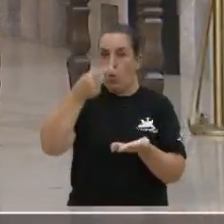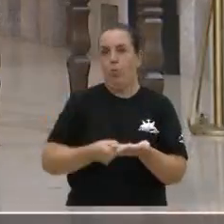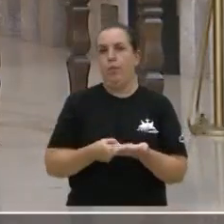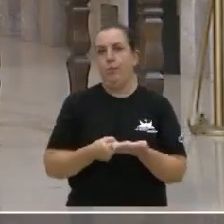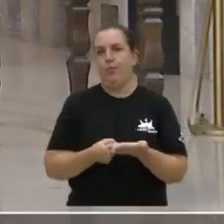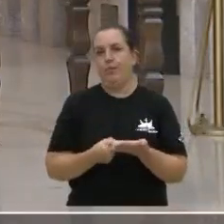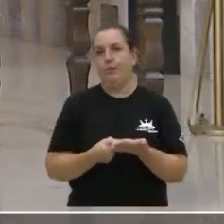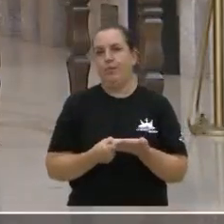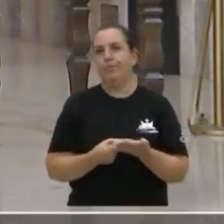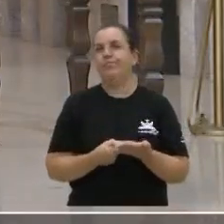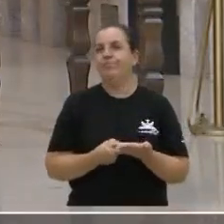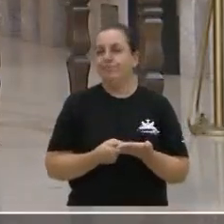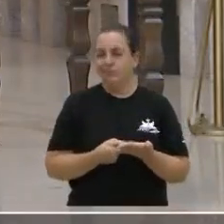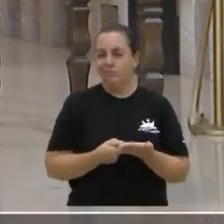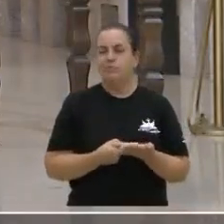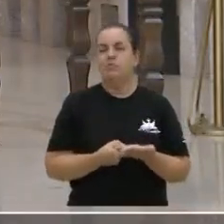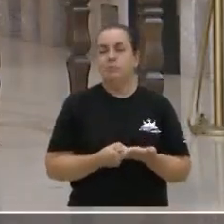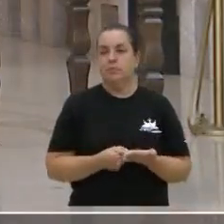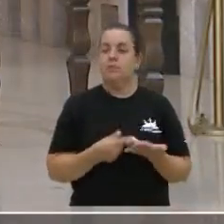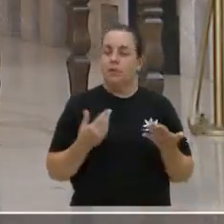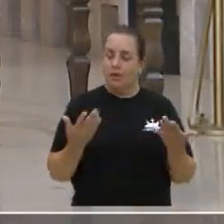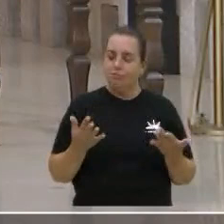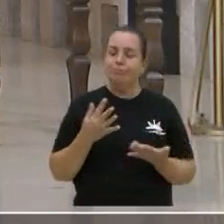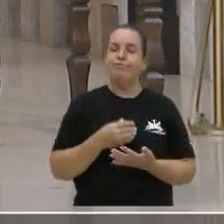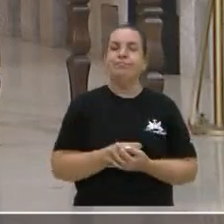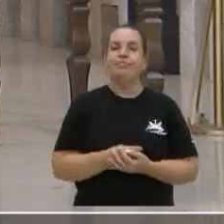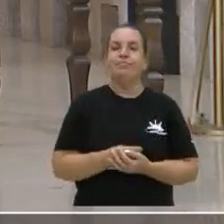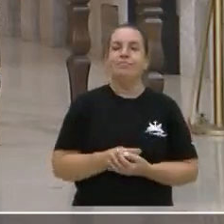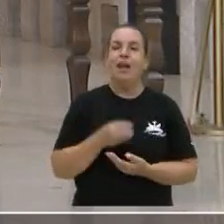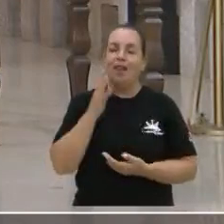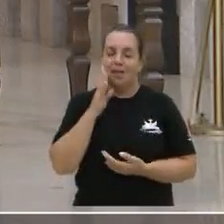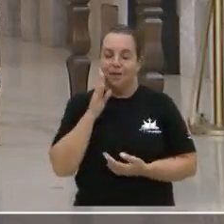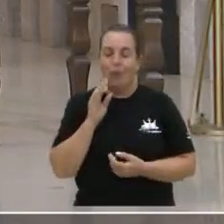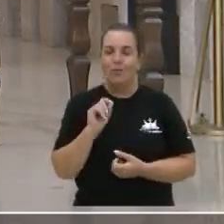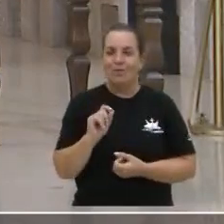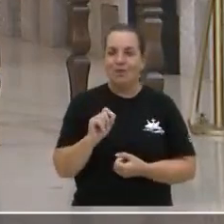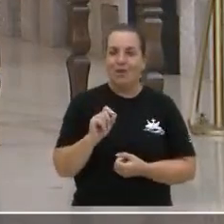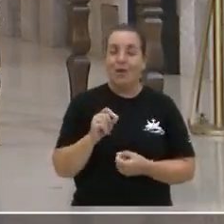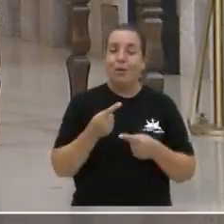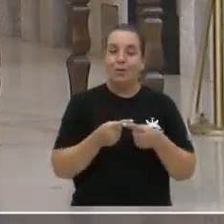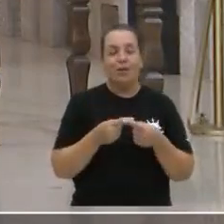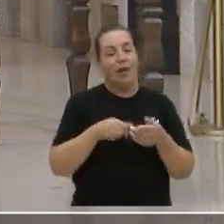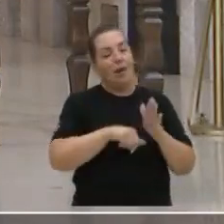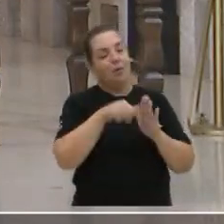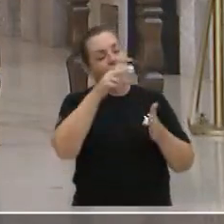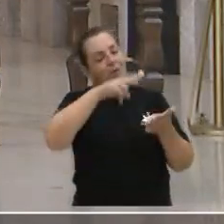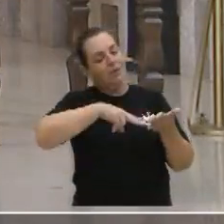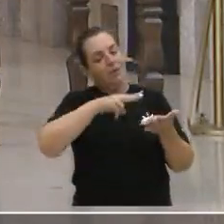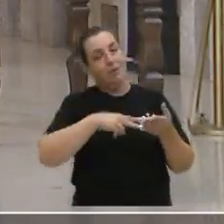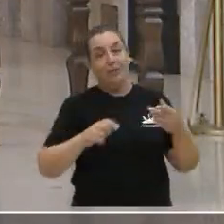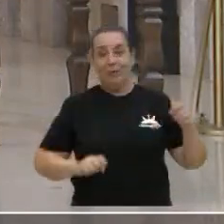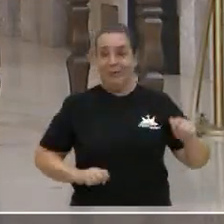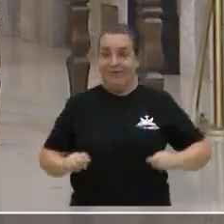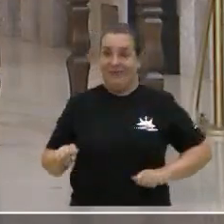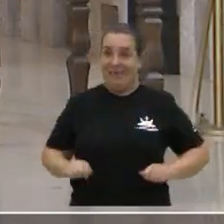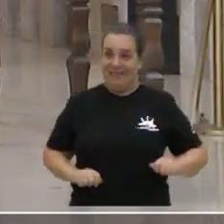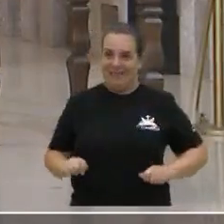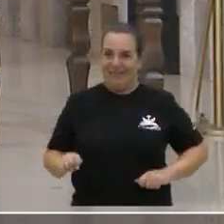comprometimento. E é impressionante, porque a primeira leitura de hoje dos Atos dos